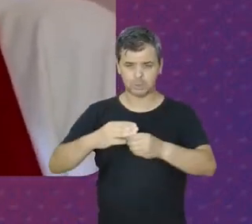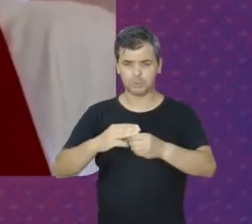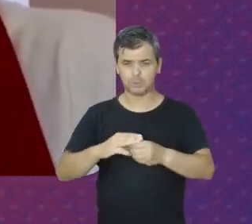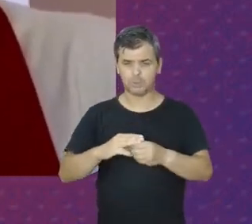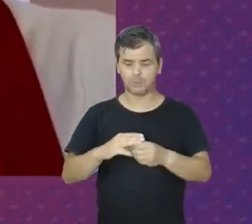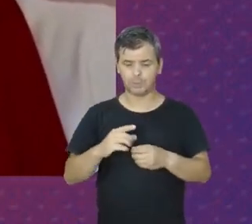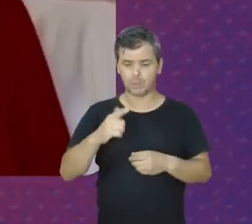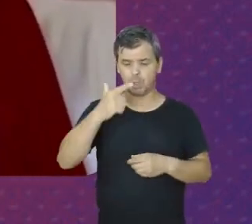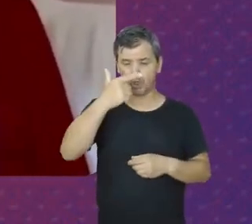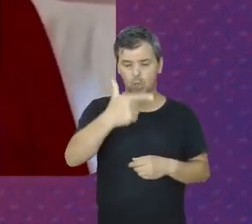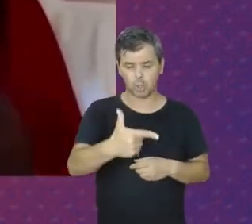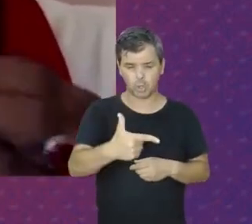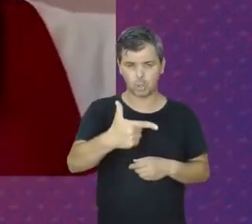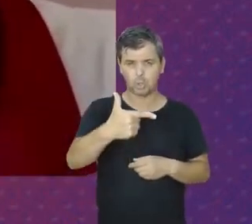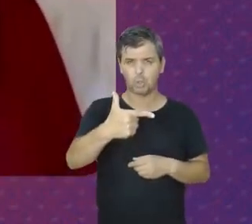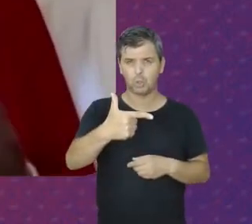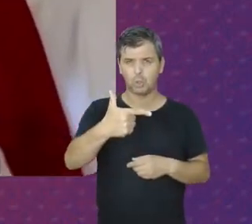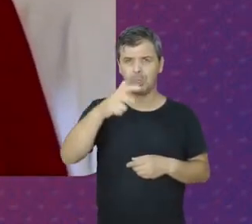os